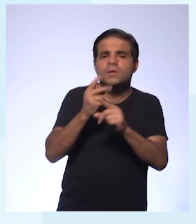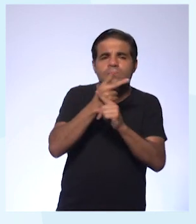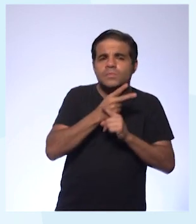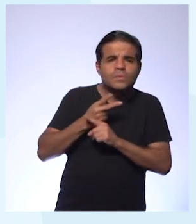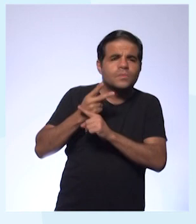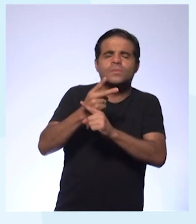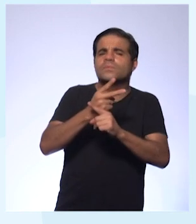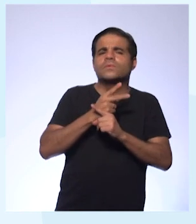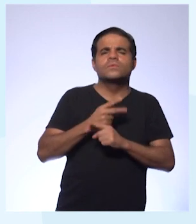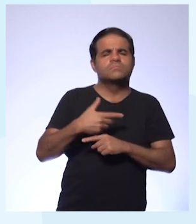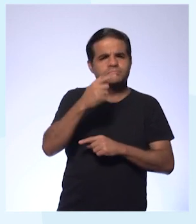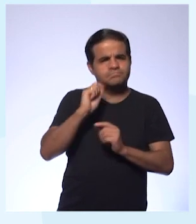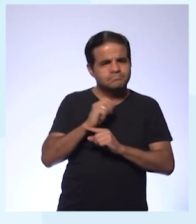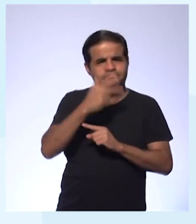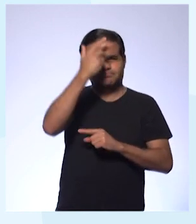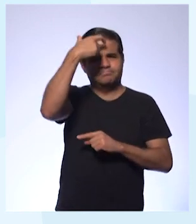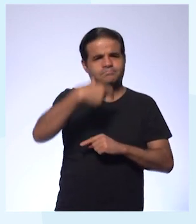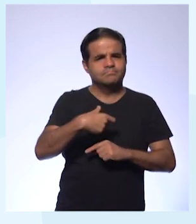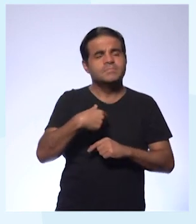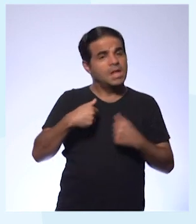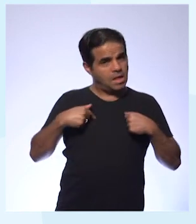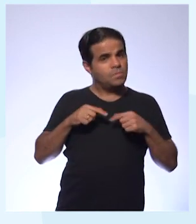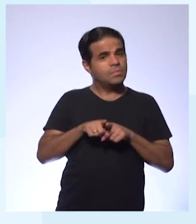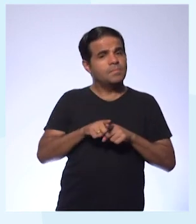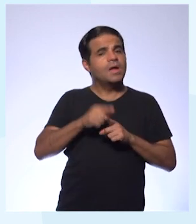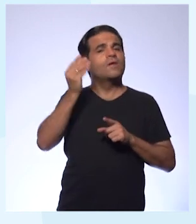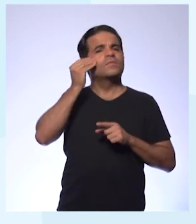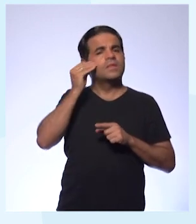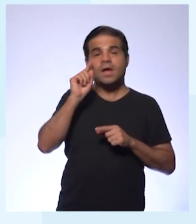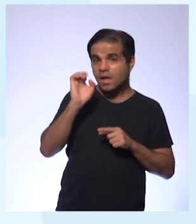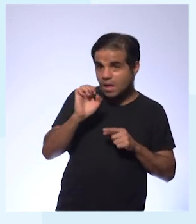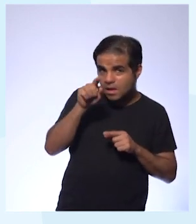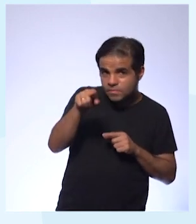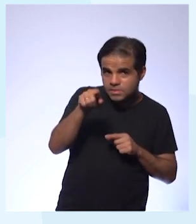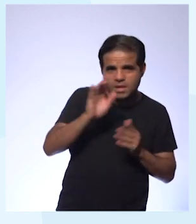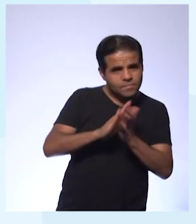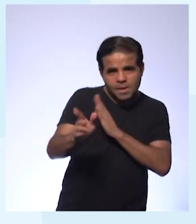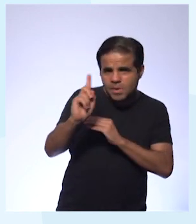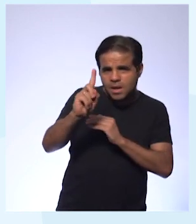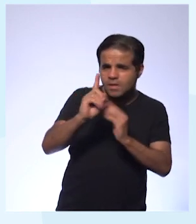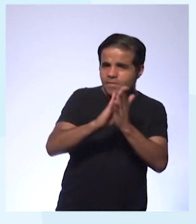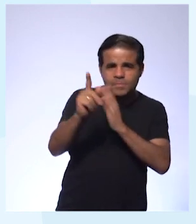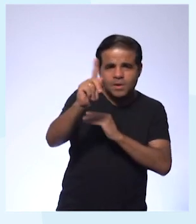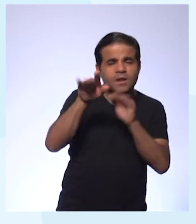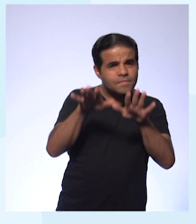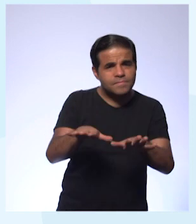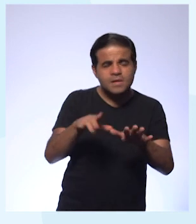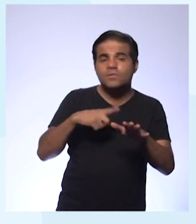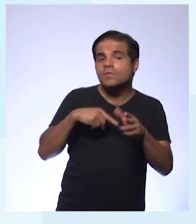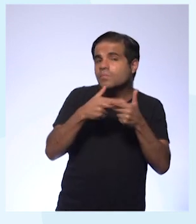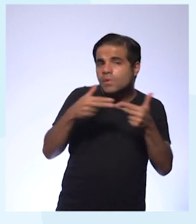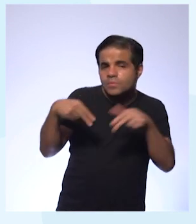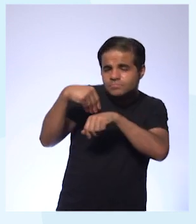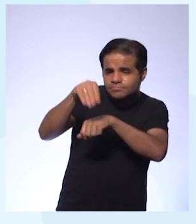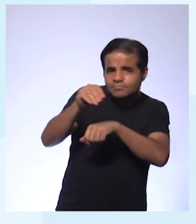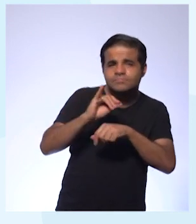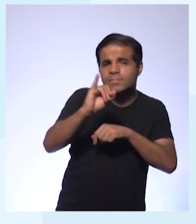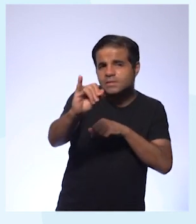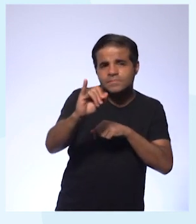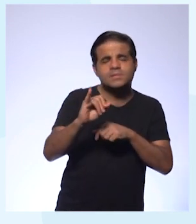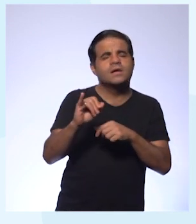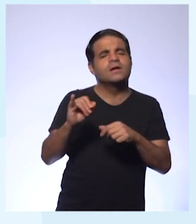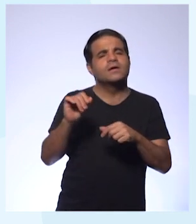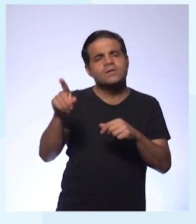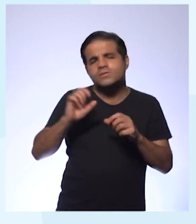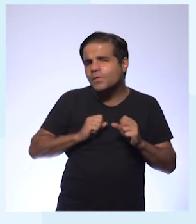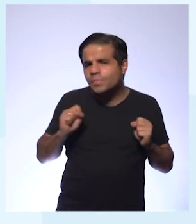acima de tudo ser gente. Eu também vou tentar. Ei, você, não vai embora não. Eu tenho uma coisinha pra lhe dizer. Te